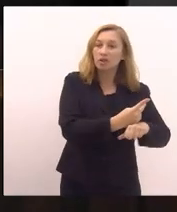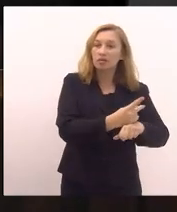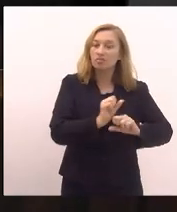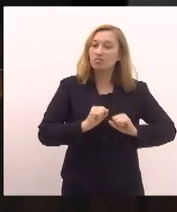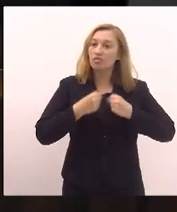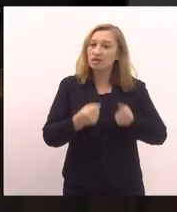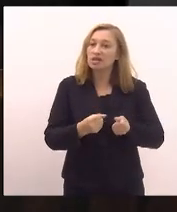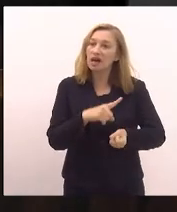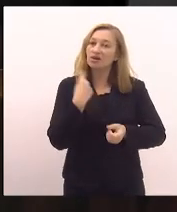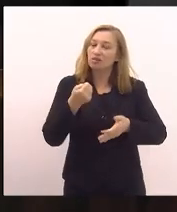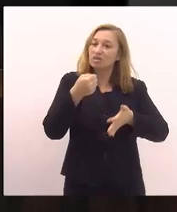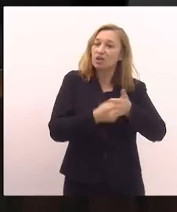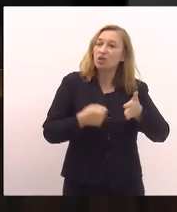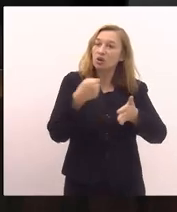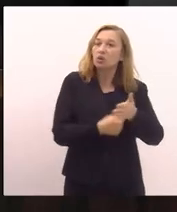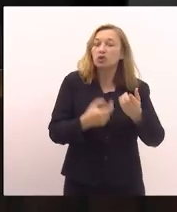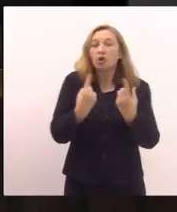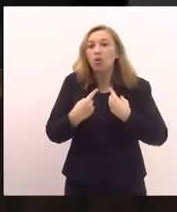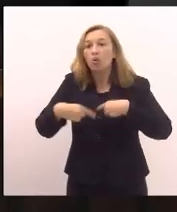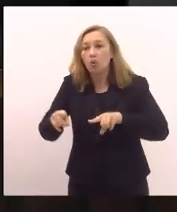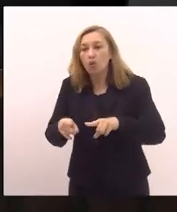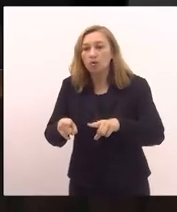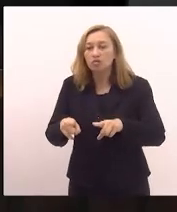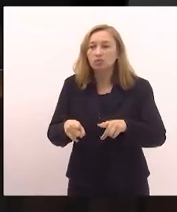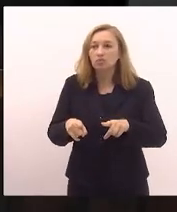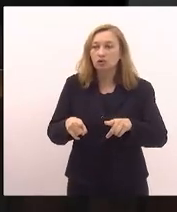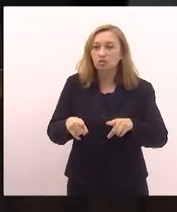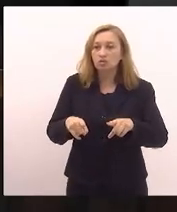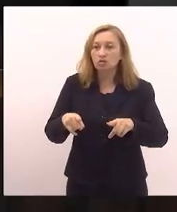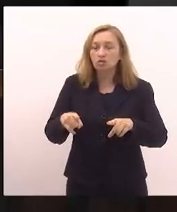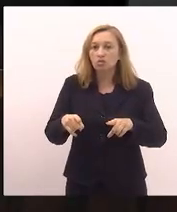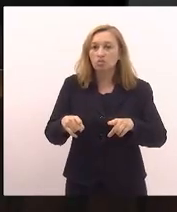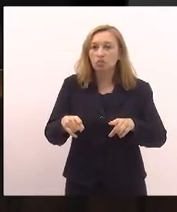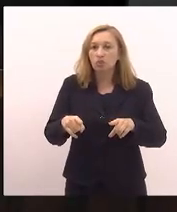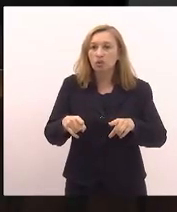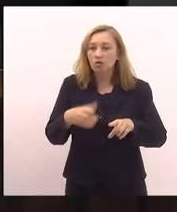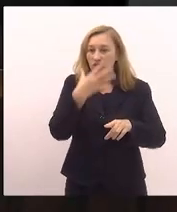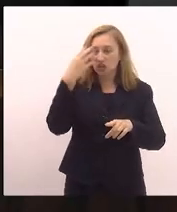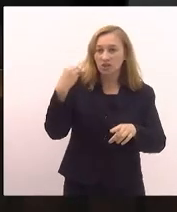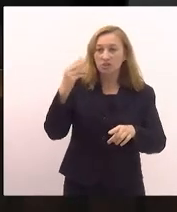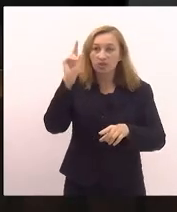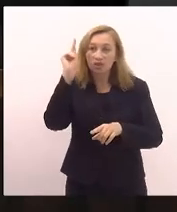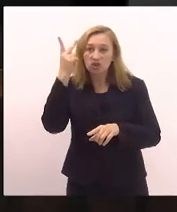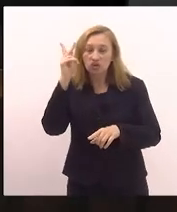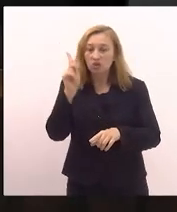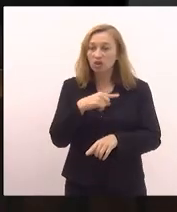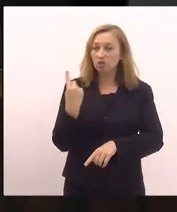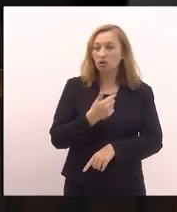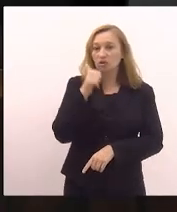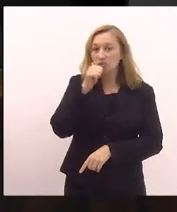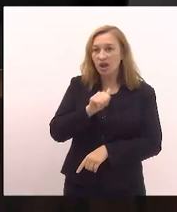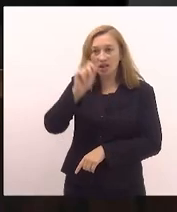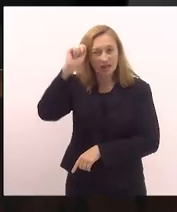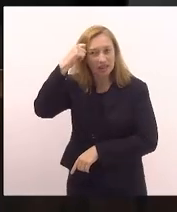a nossa resistência contra o apagamento histórico do qual nós, mulheres